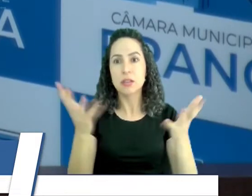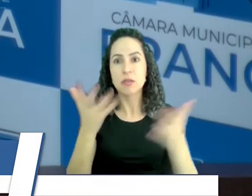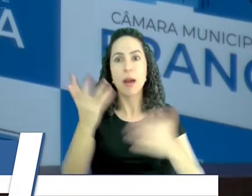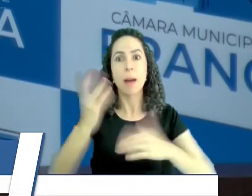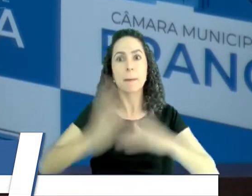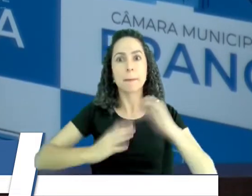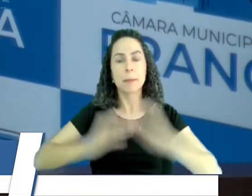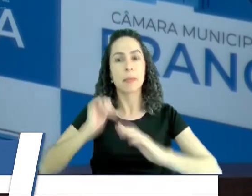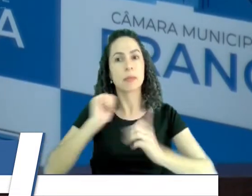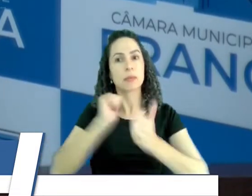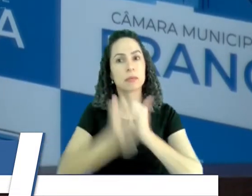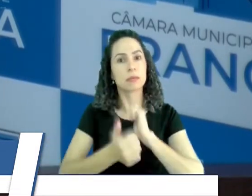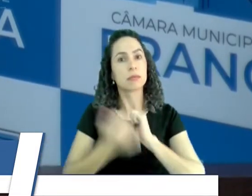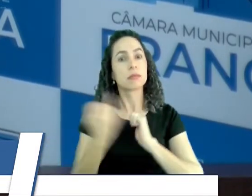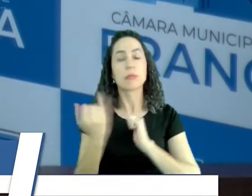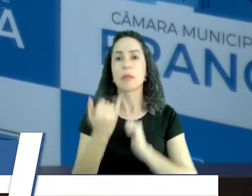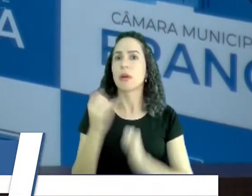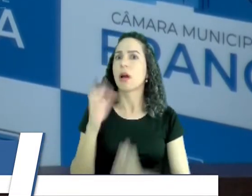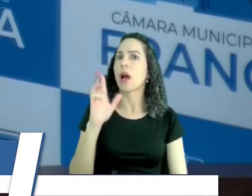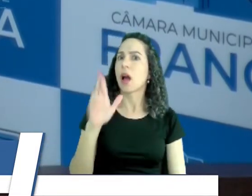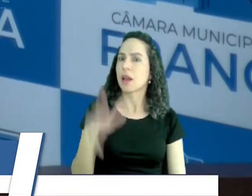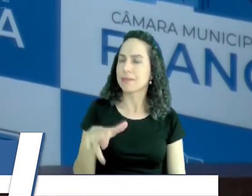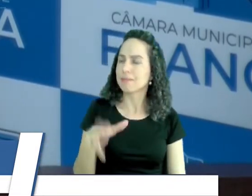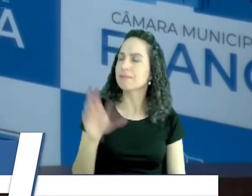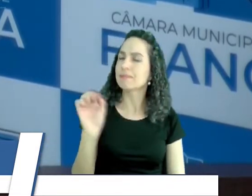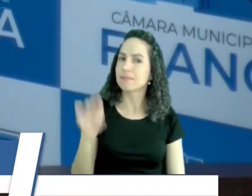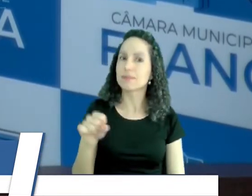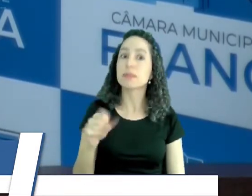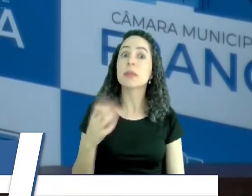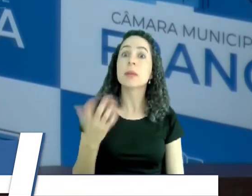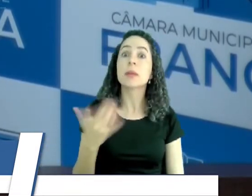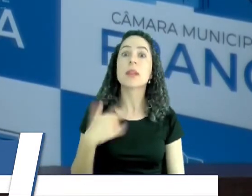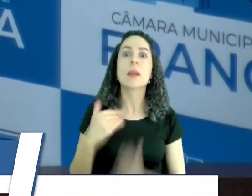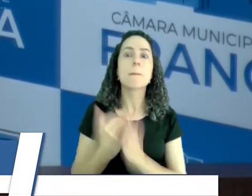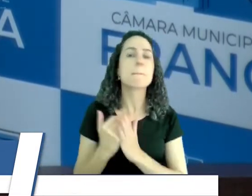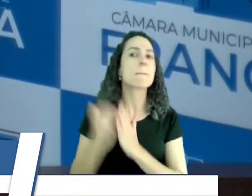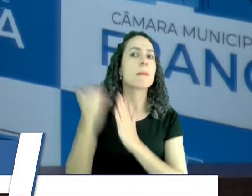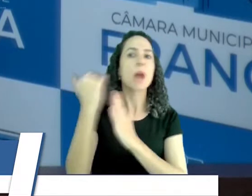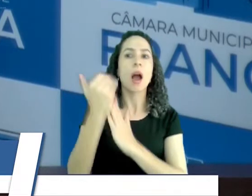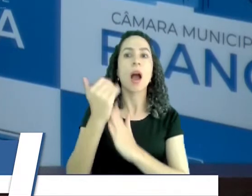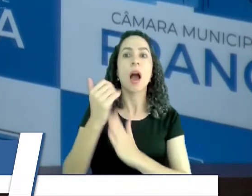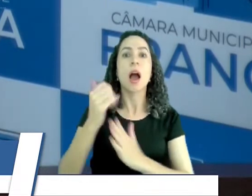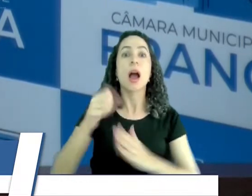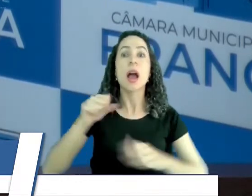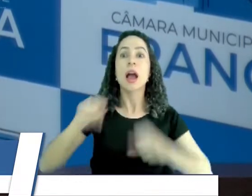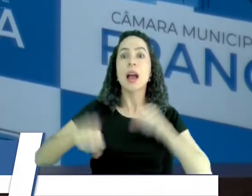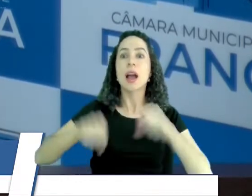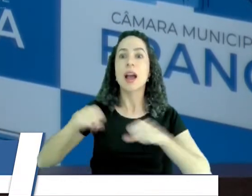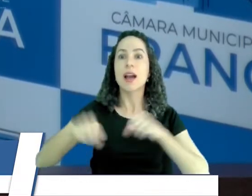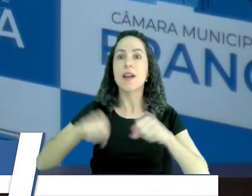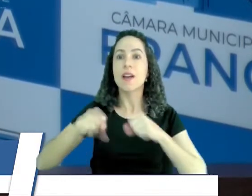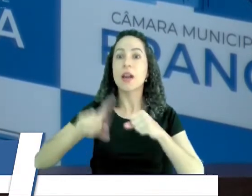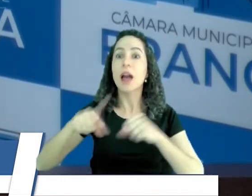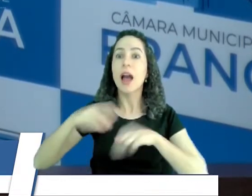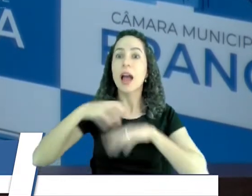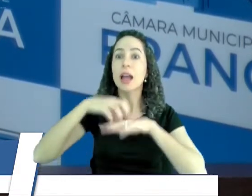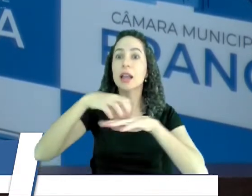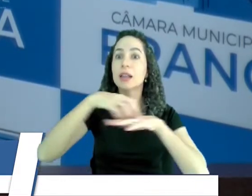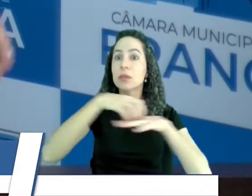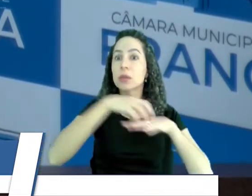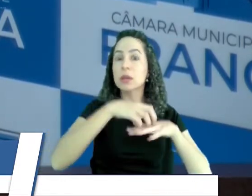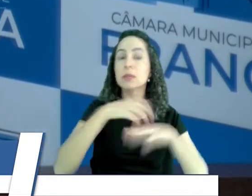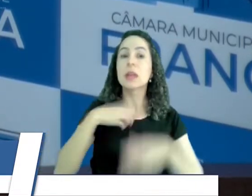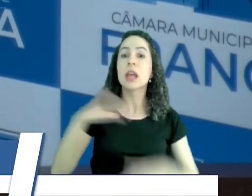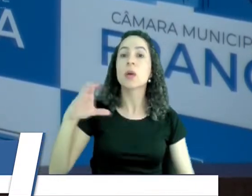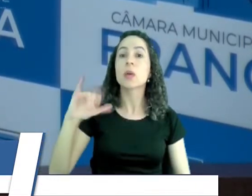muito importante, sem dúvida alguma que é, mas eu vou além, é uma atividade cicloturística. Nós temos aqui o